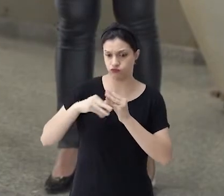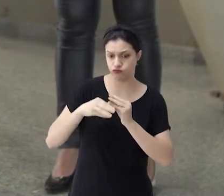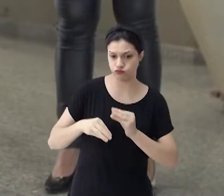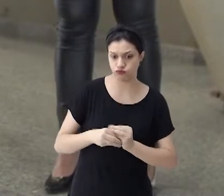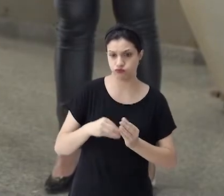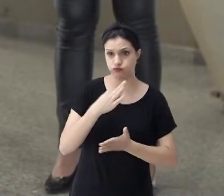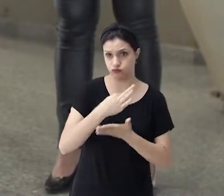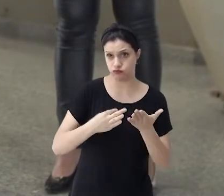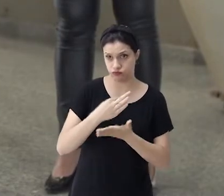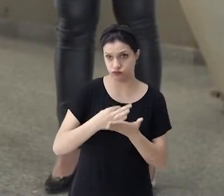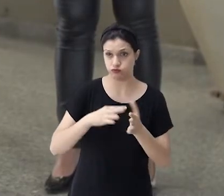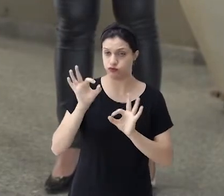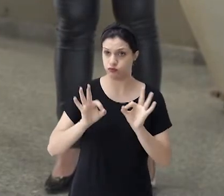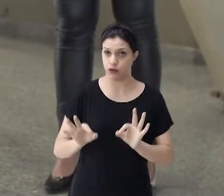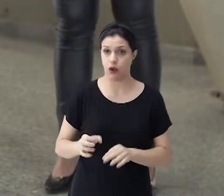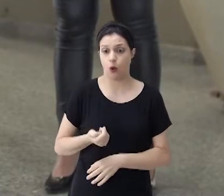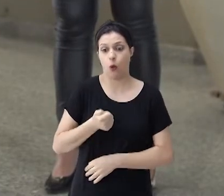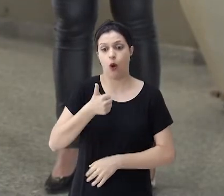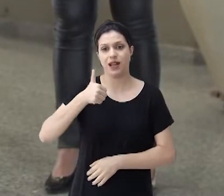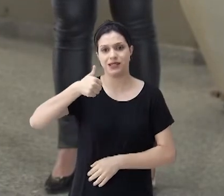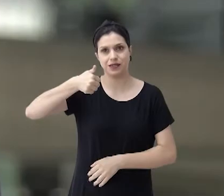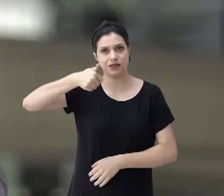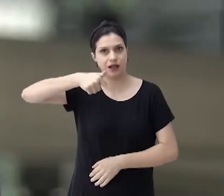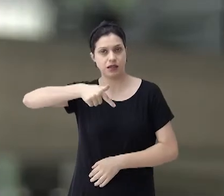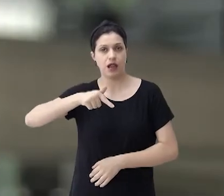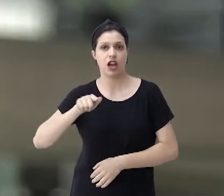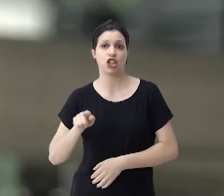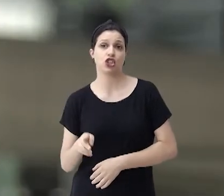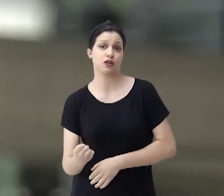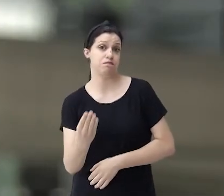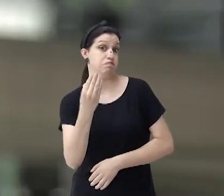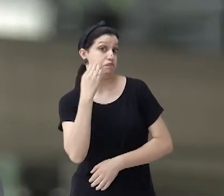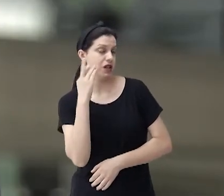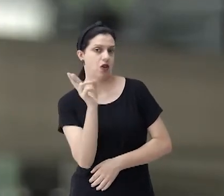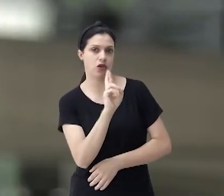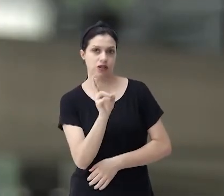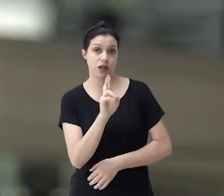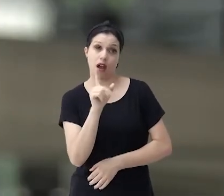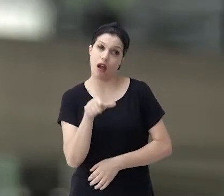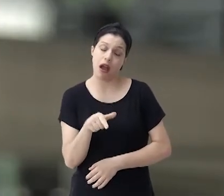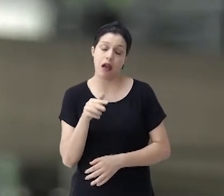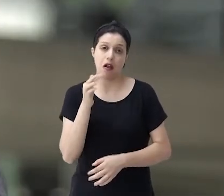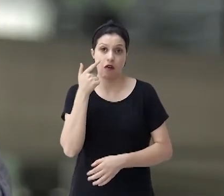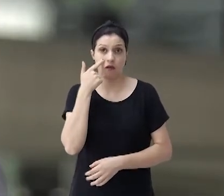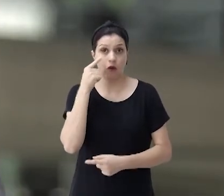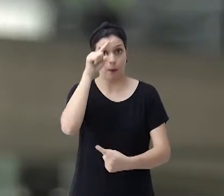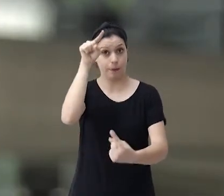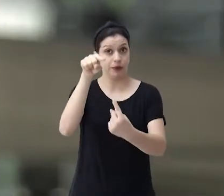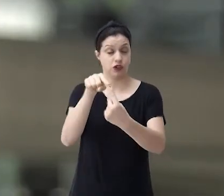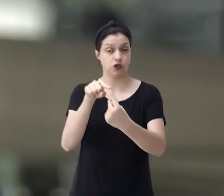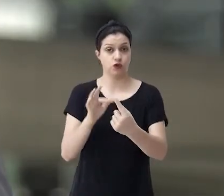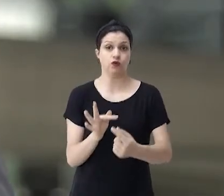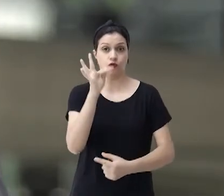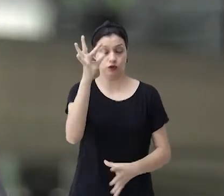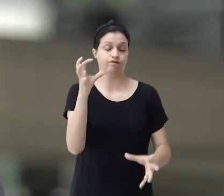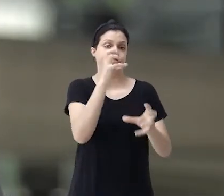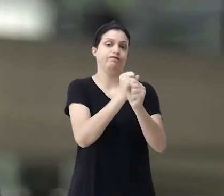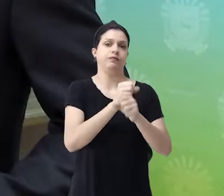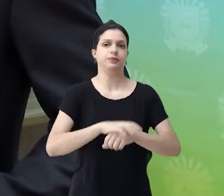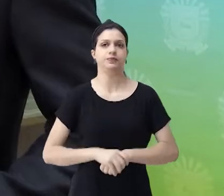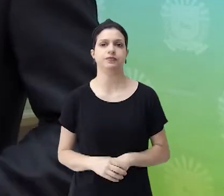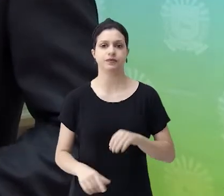deputados após série de emendas apresentadas. Quase 17 bilhões de reais é a previsão de